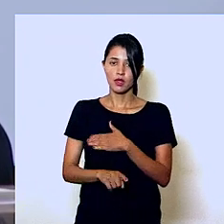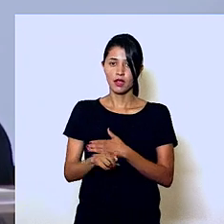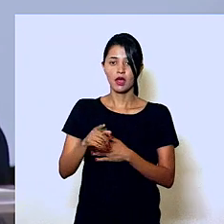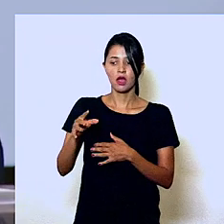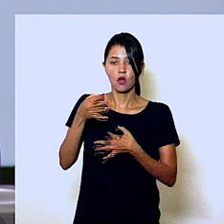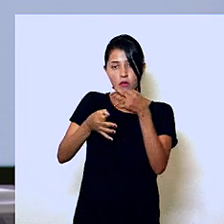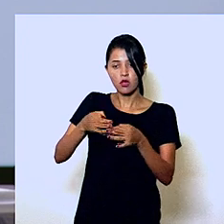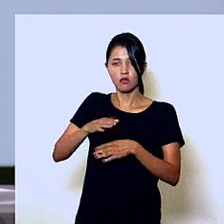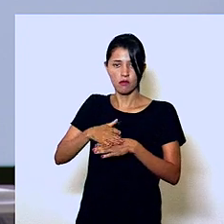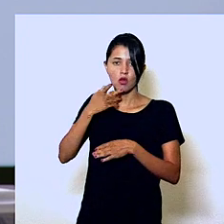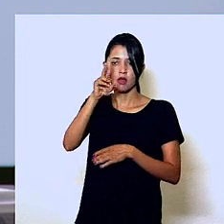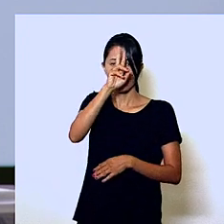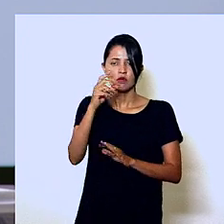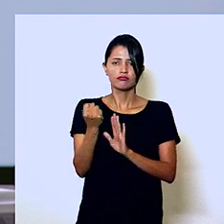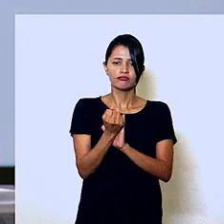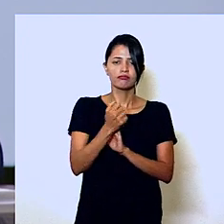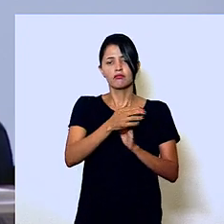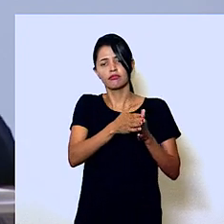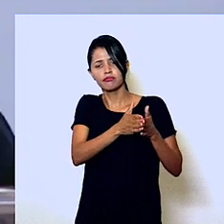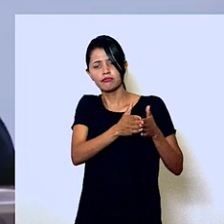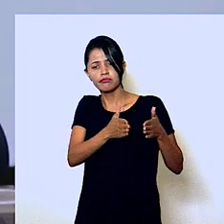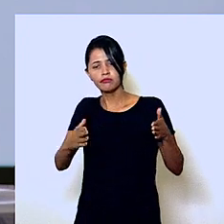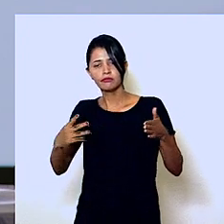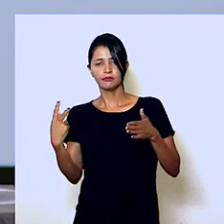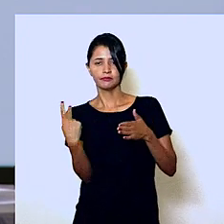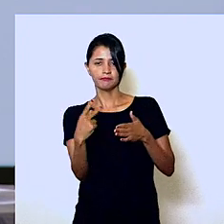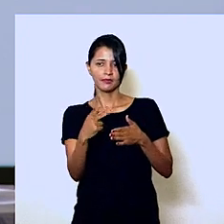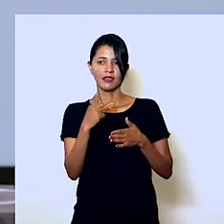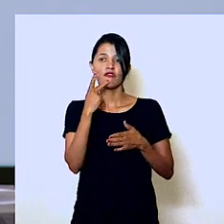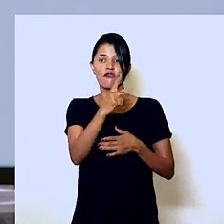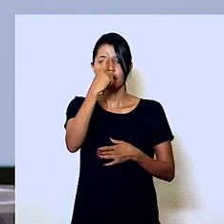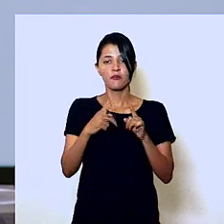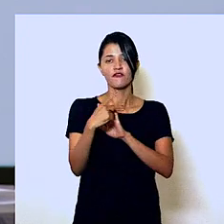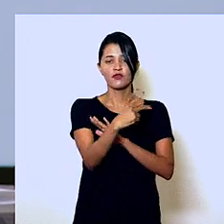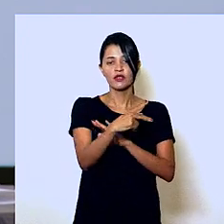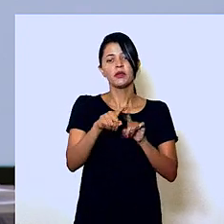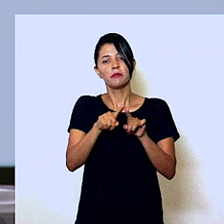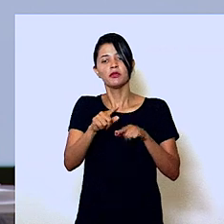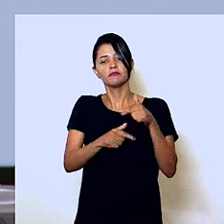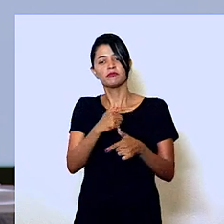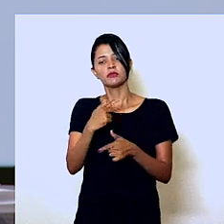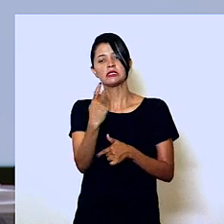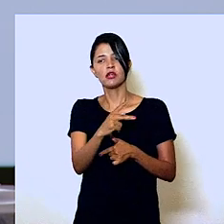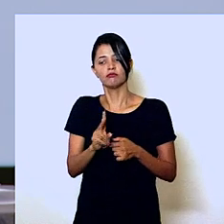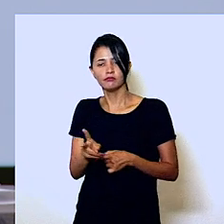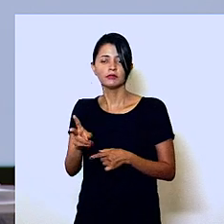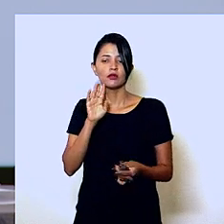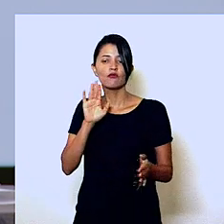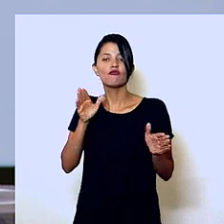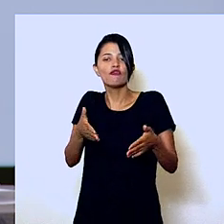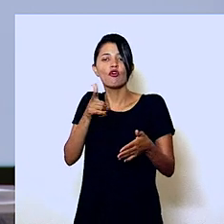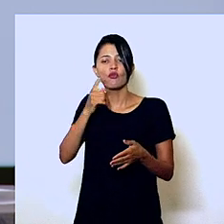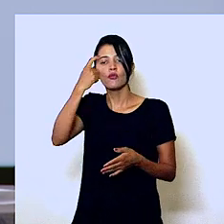trajetória que permitem mensurar a estatura de seu perfil e de seu legado, centrado na ideia, que estava já décadas à